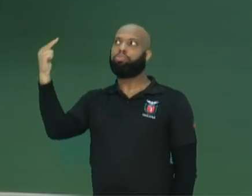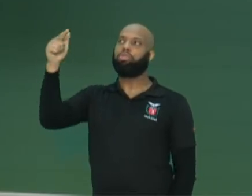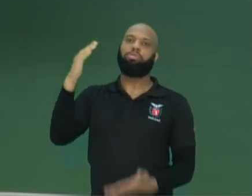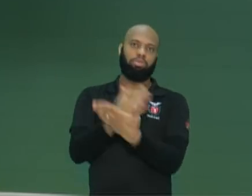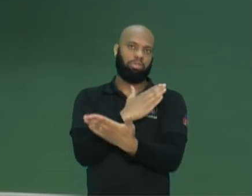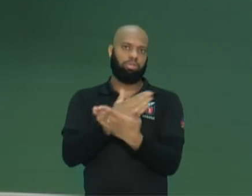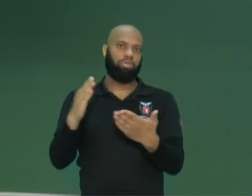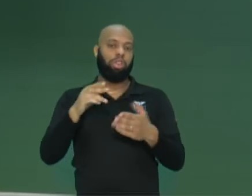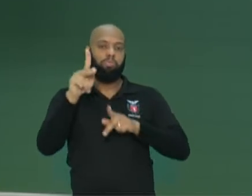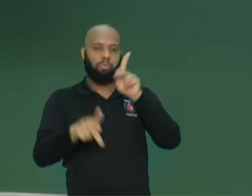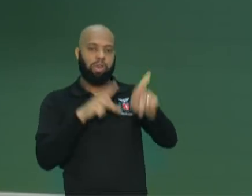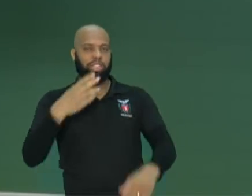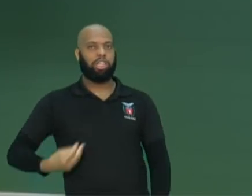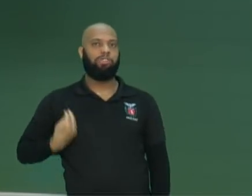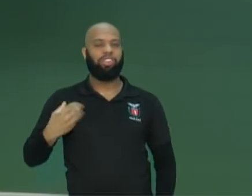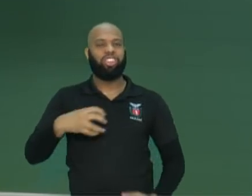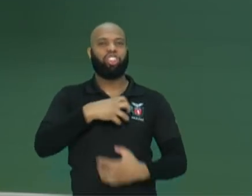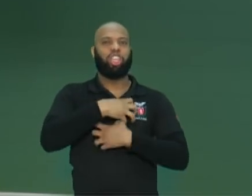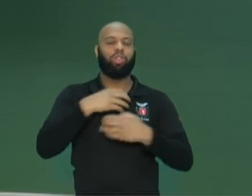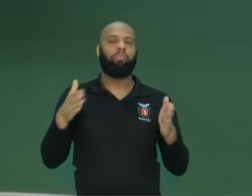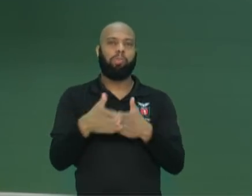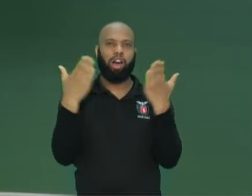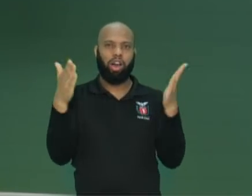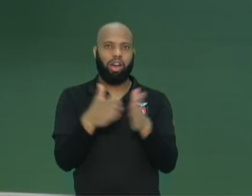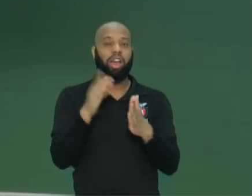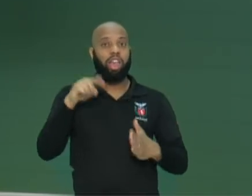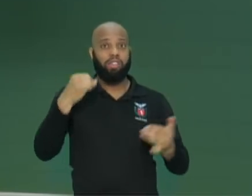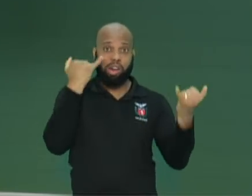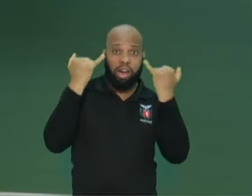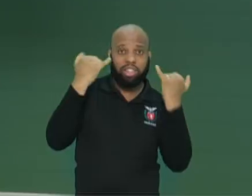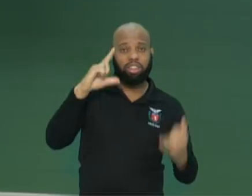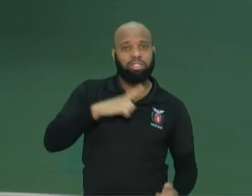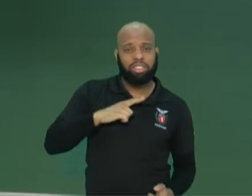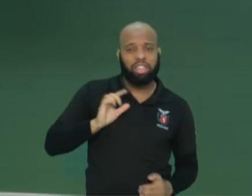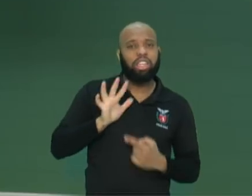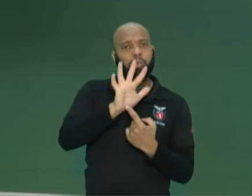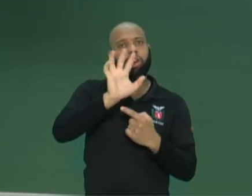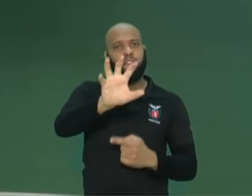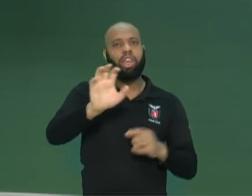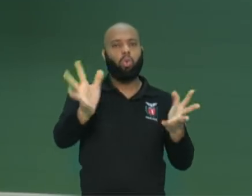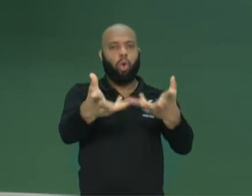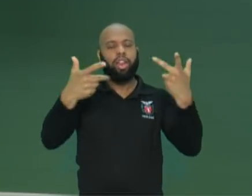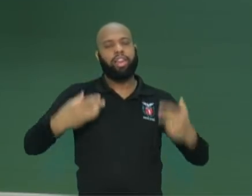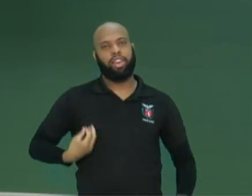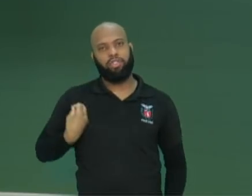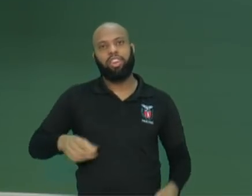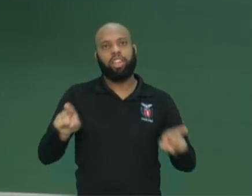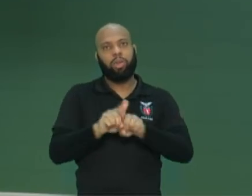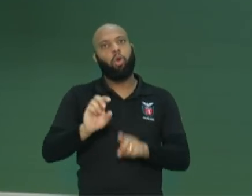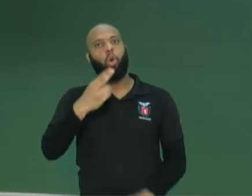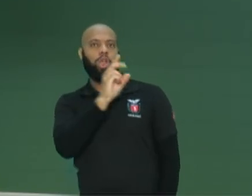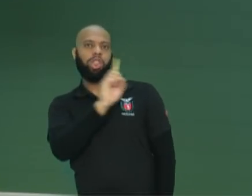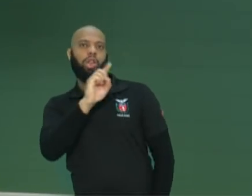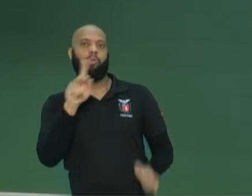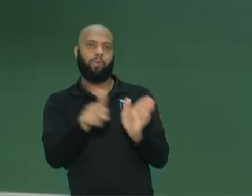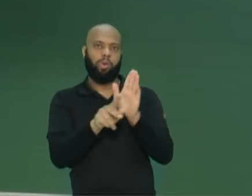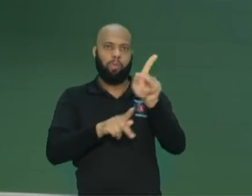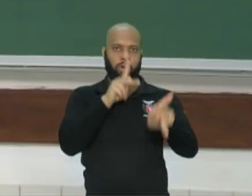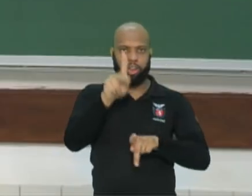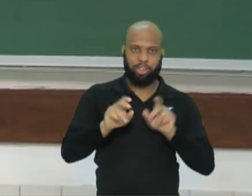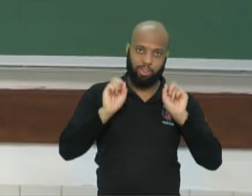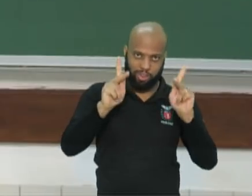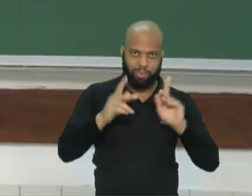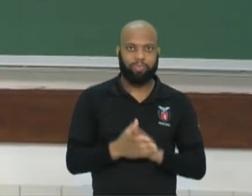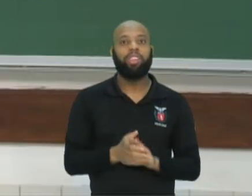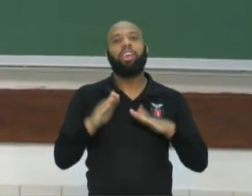da população que vive na pobreza, certo? É um dos dados ali que reflete qualidade de vida ou não da população.